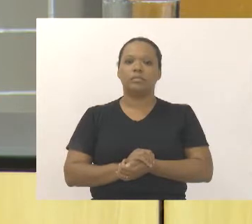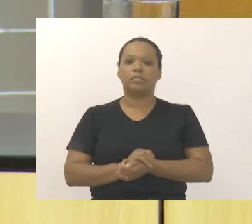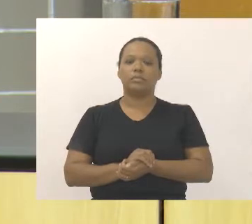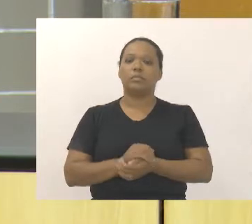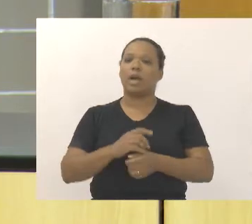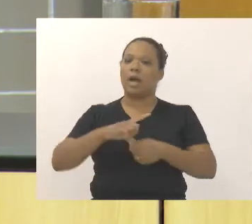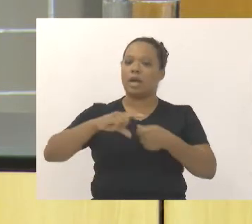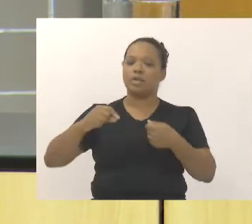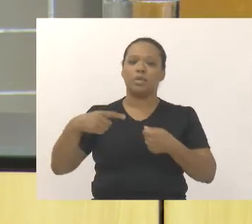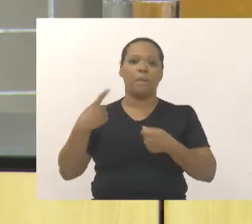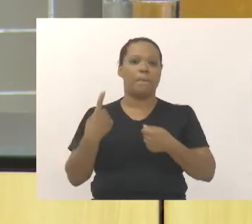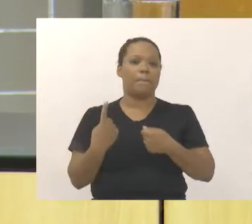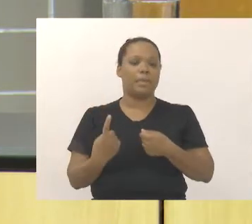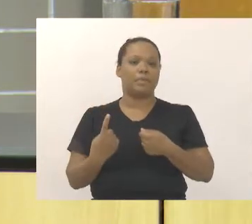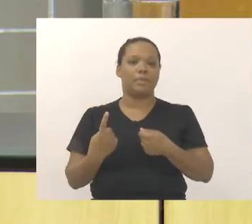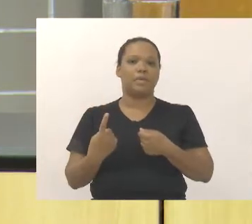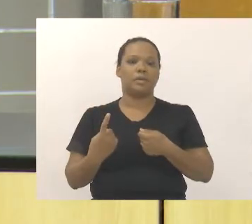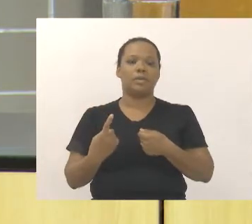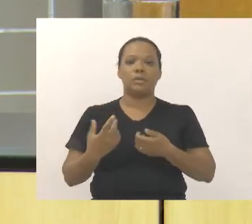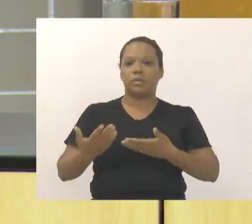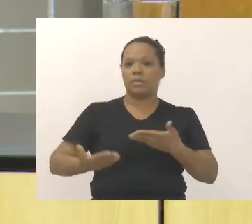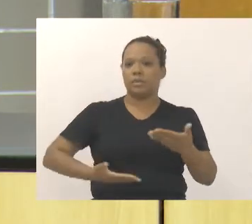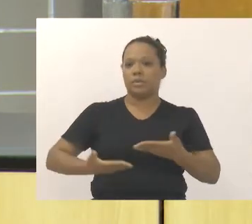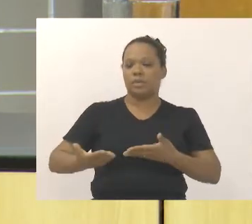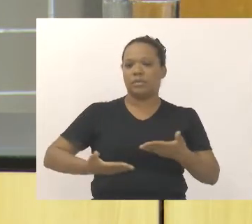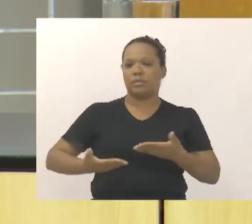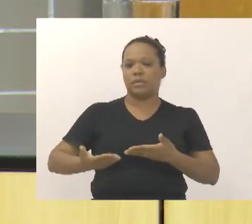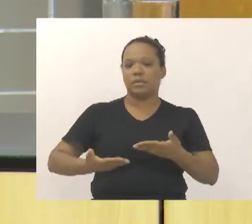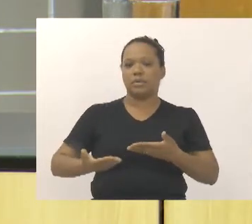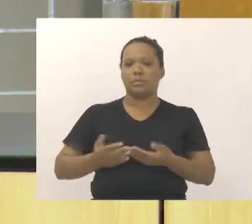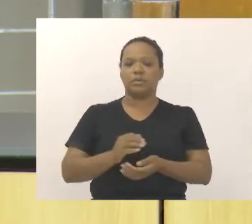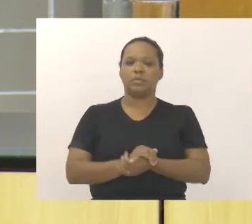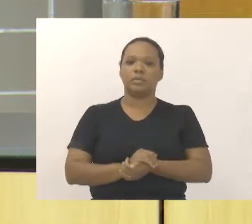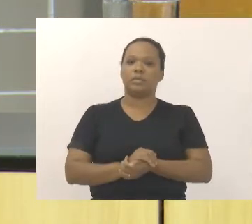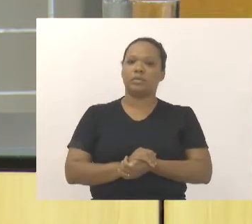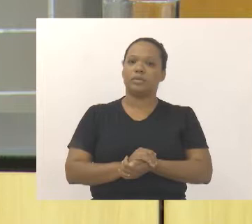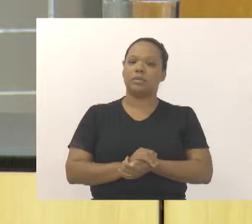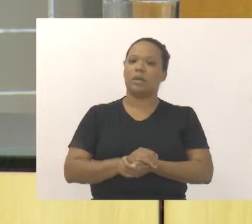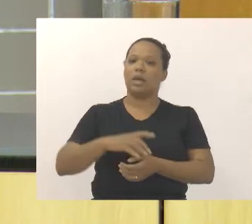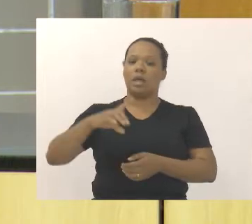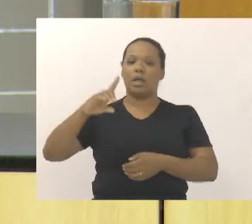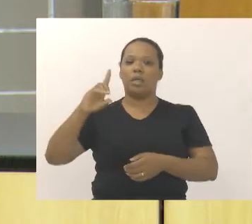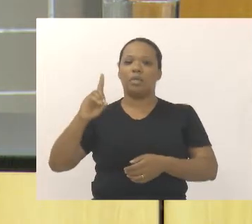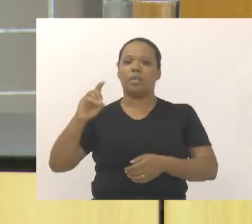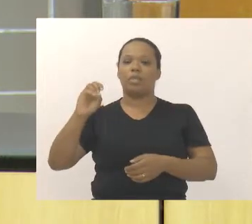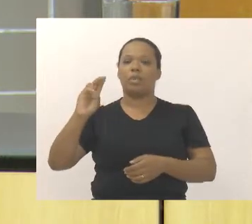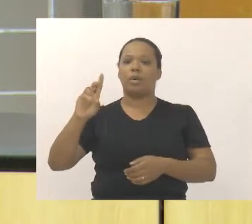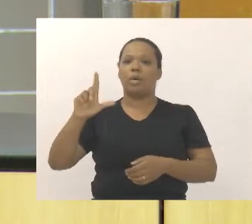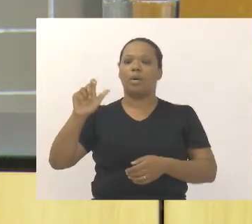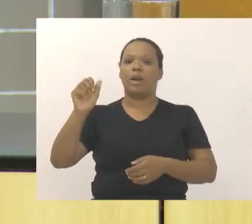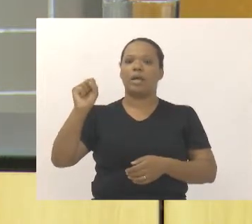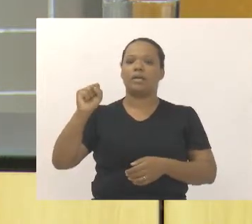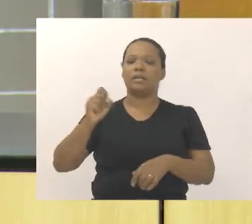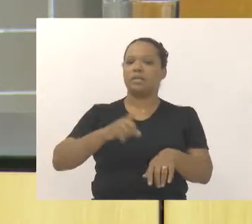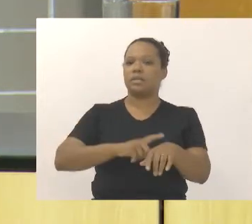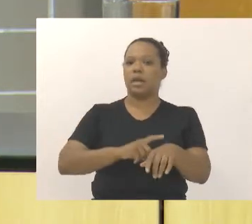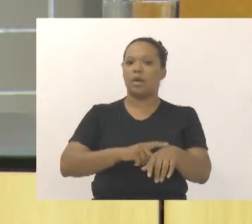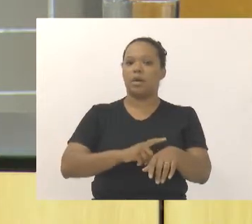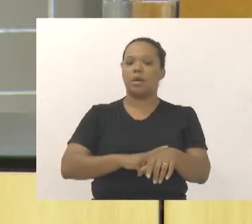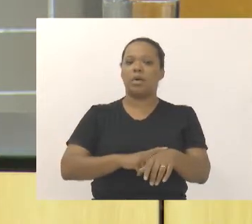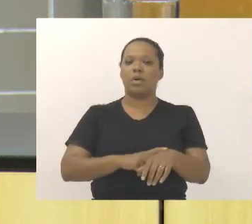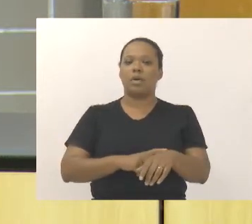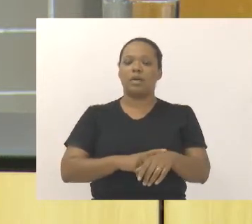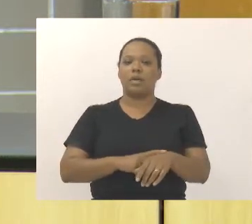Artigo 1º. Os serviços prestados pelas doulas durante todo o